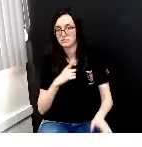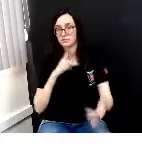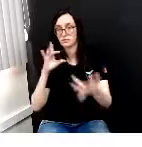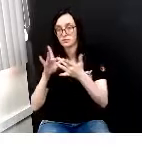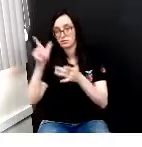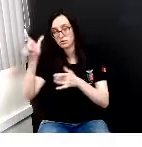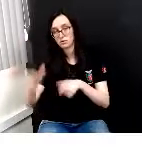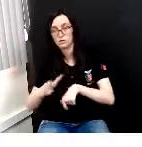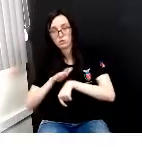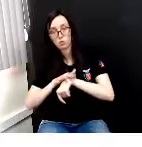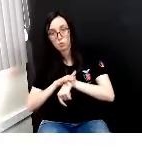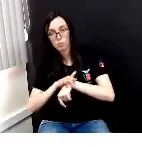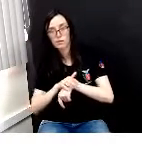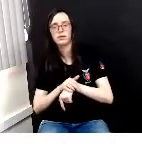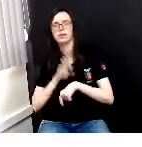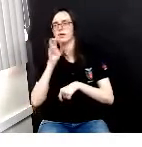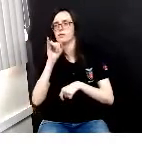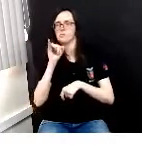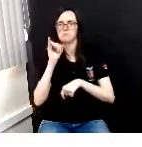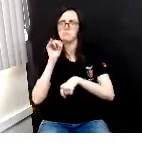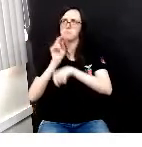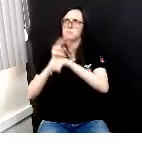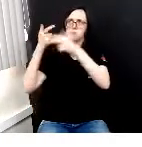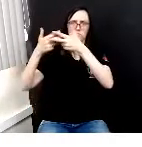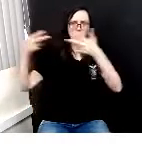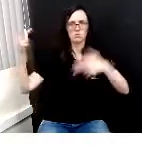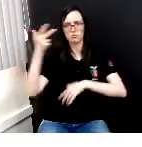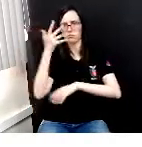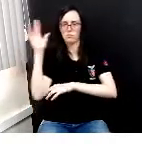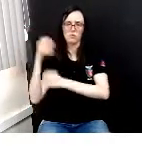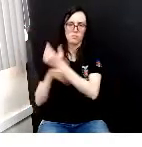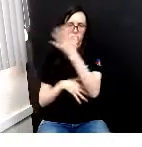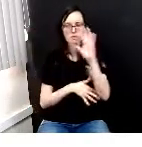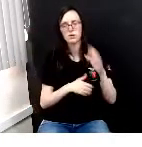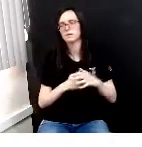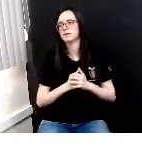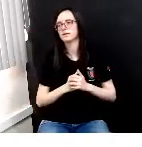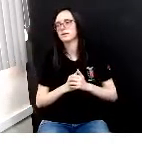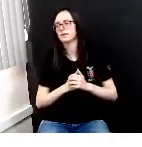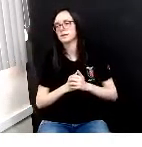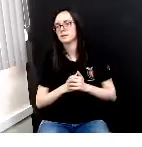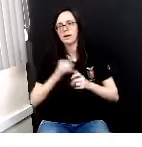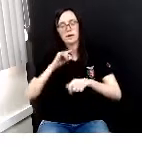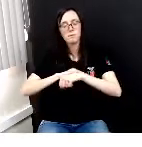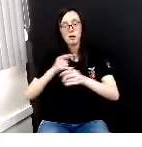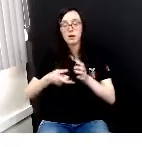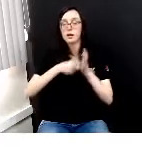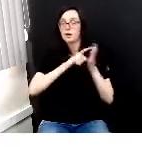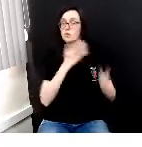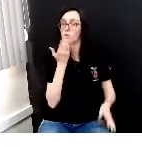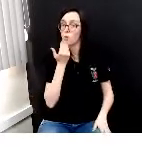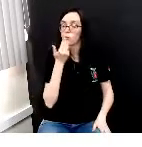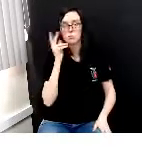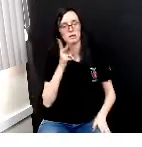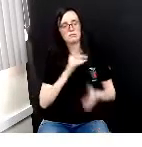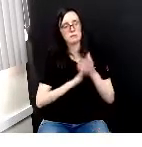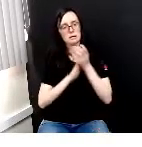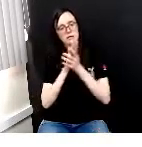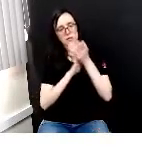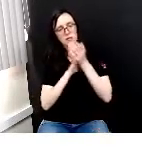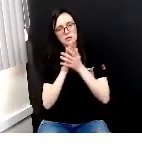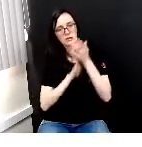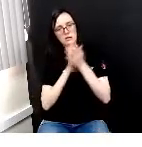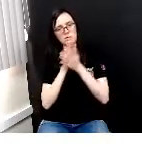pessoa doente, após contato com o meio ambiente, após sair do banheiro, antes das refeições. Lavar frequente a mão com